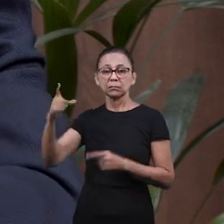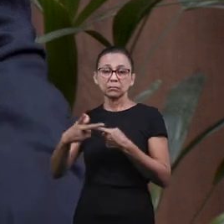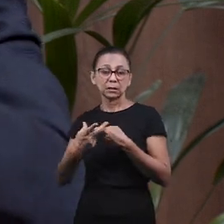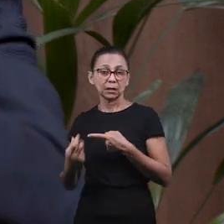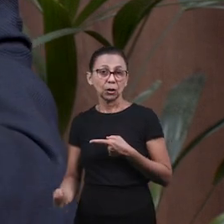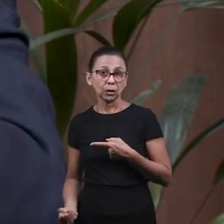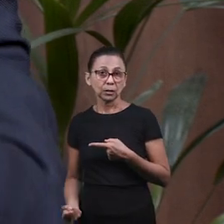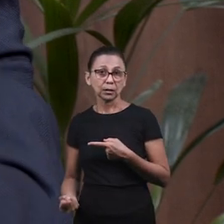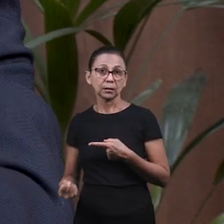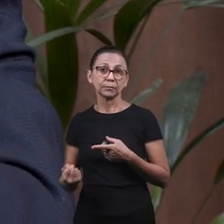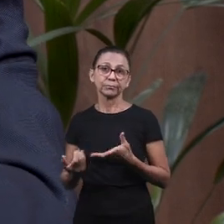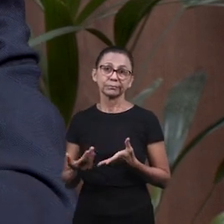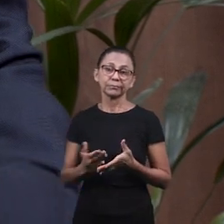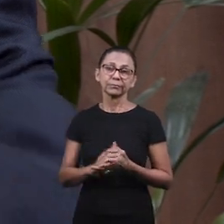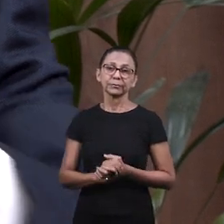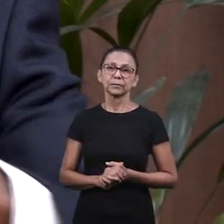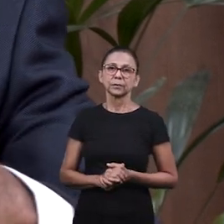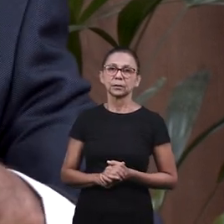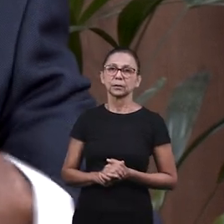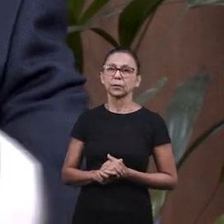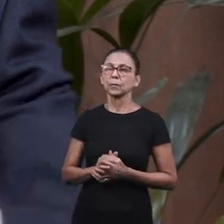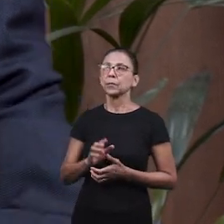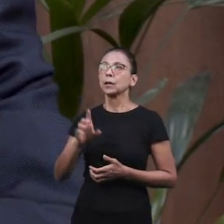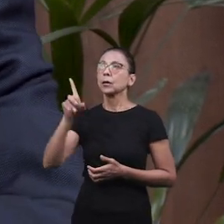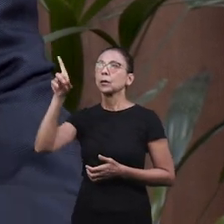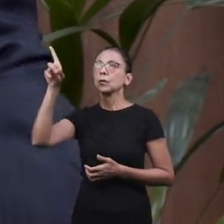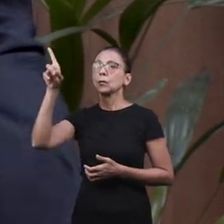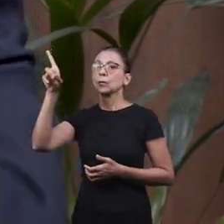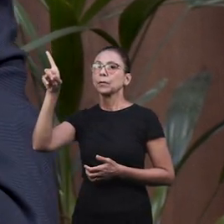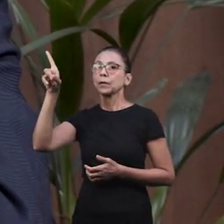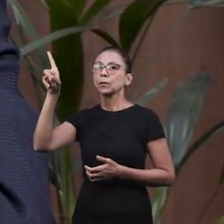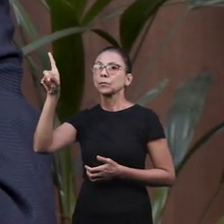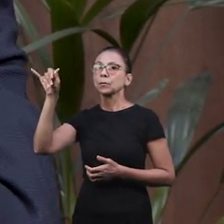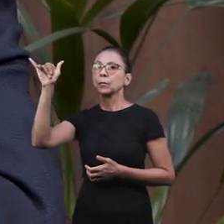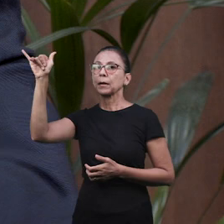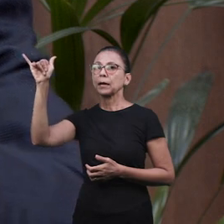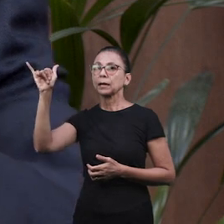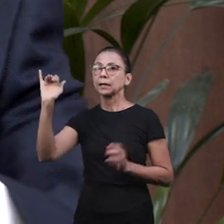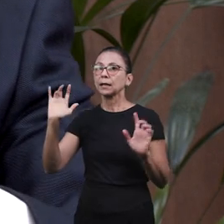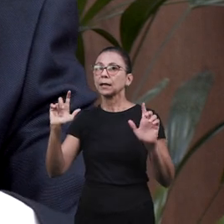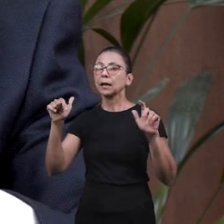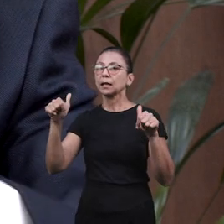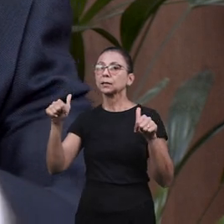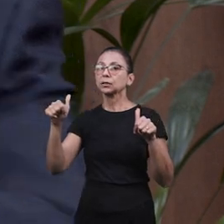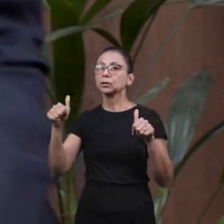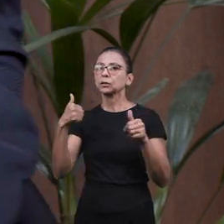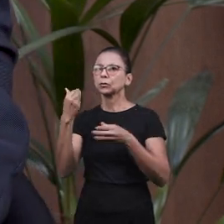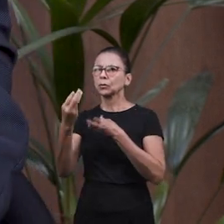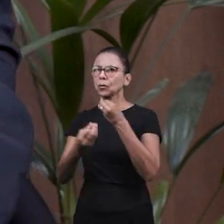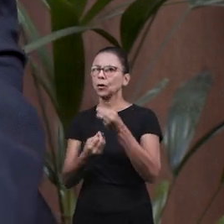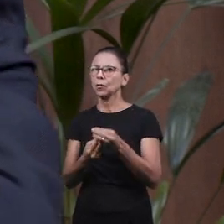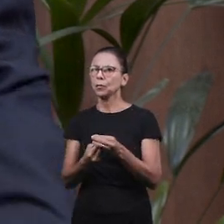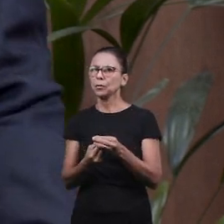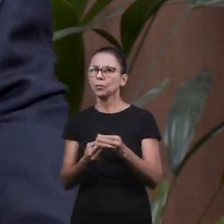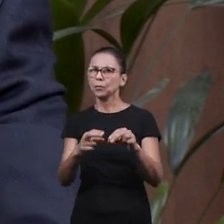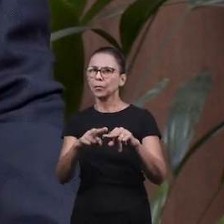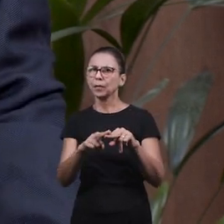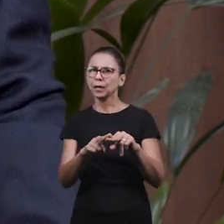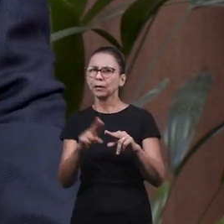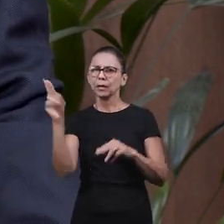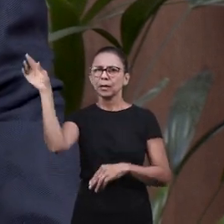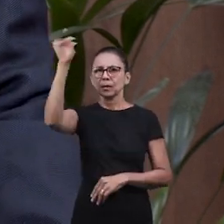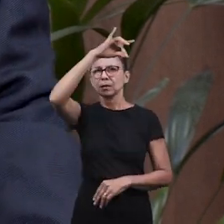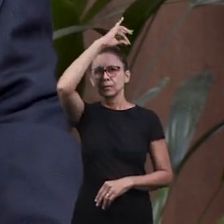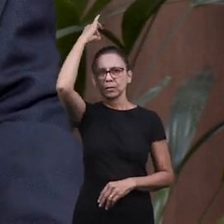Deus, Deus Pai operando. E nós não estamos dizendo que o Pai não operou. O Pai operou, mas o Pai operou através do Espírito